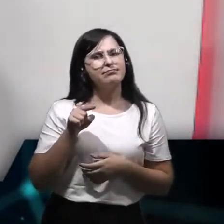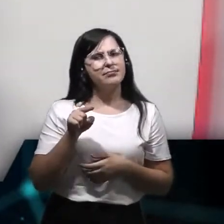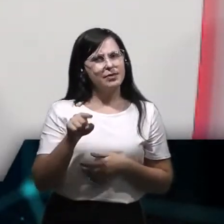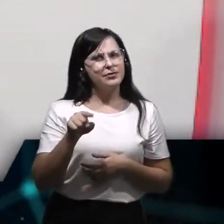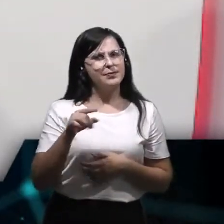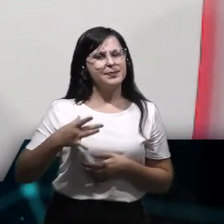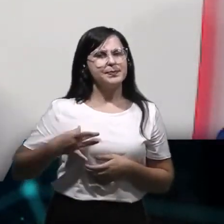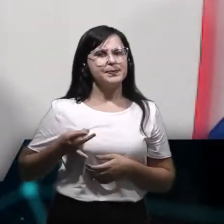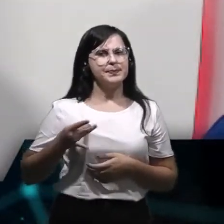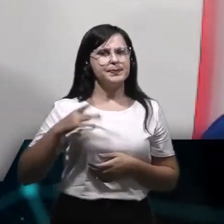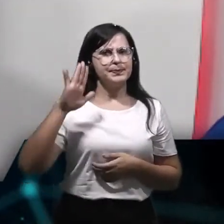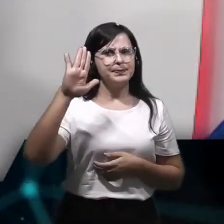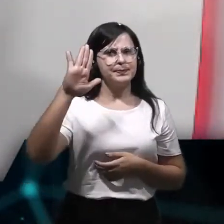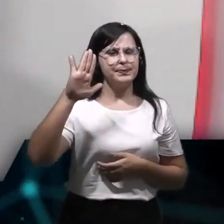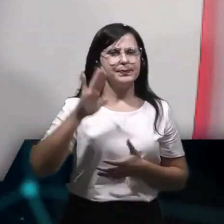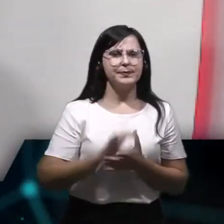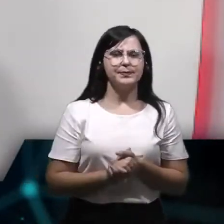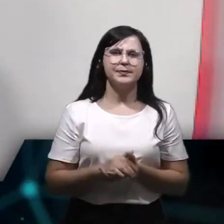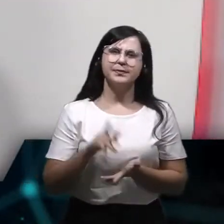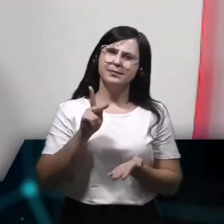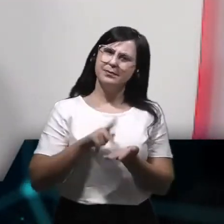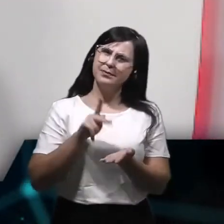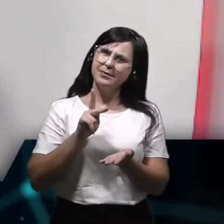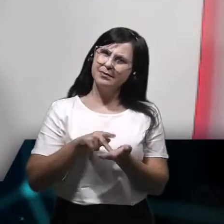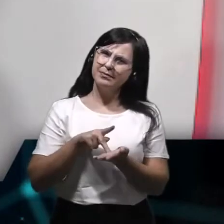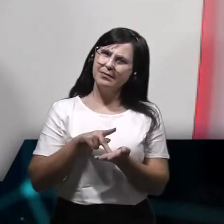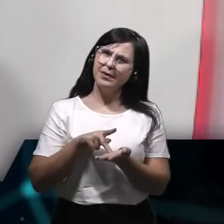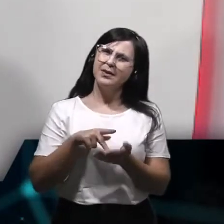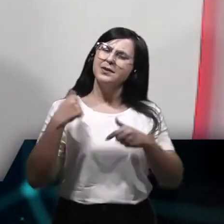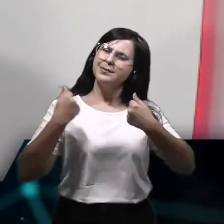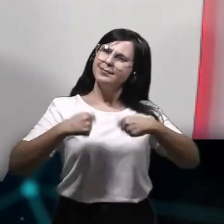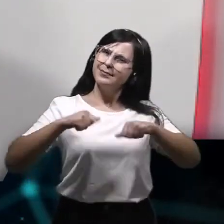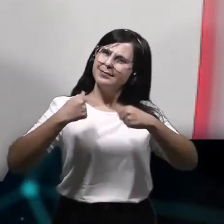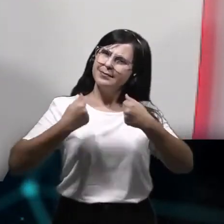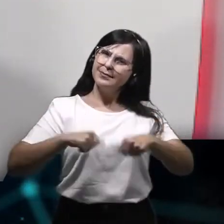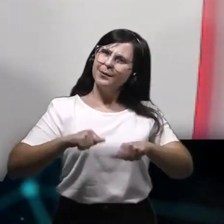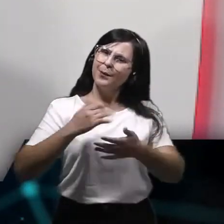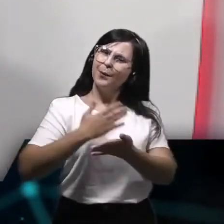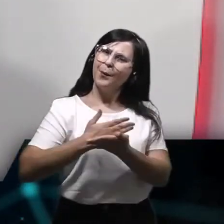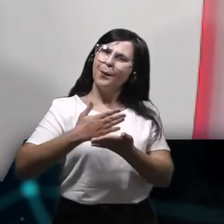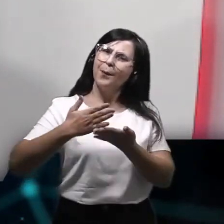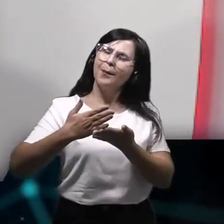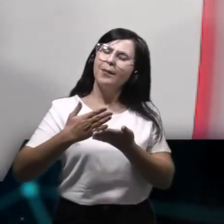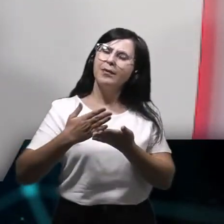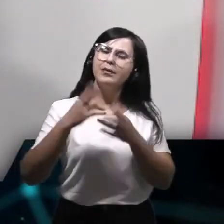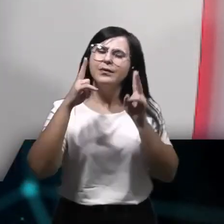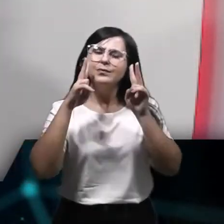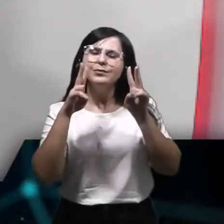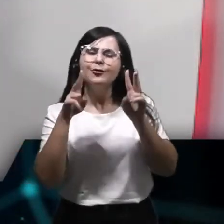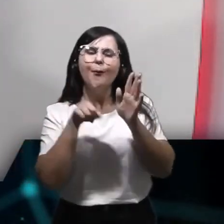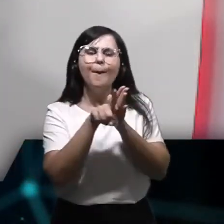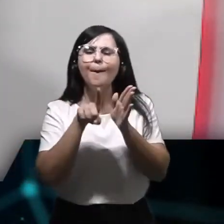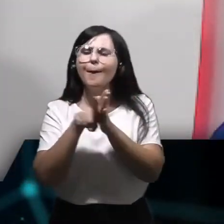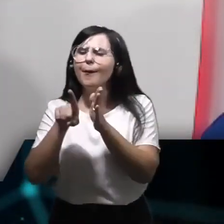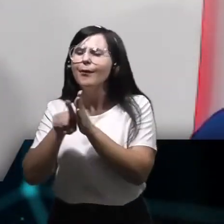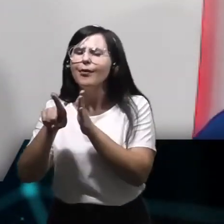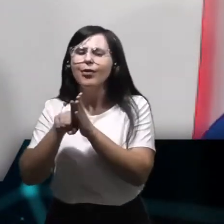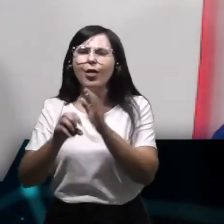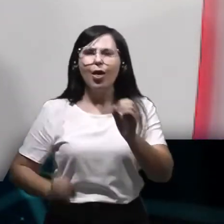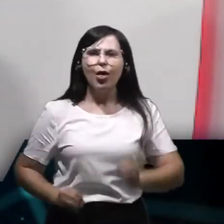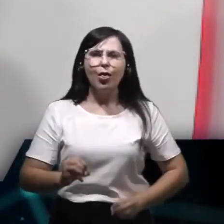candidato. Na verdade, o que a gente precisa inicialmente na saúde é fazer um levantamento de todas as obras que